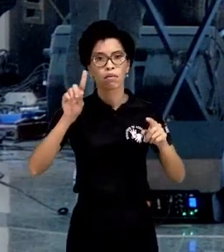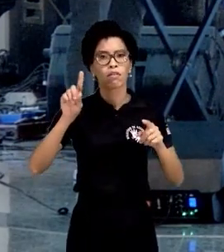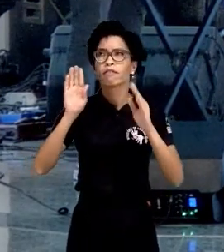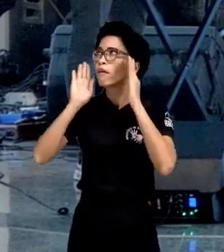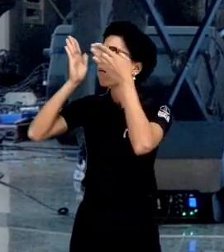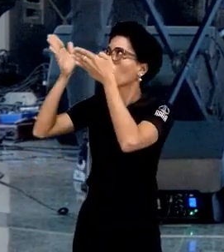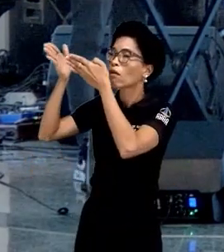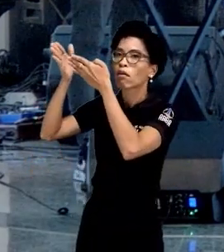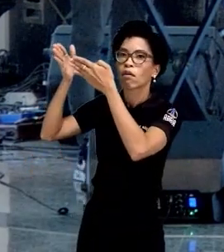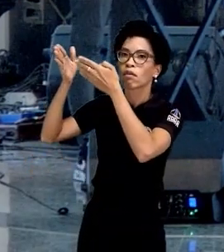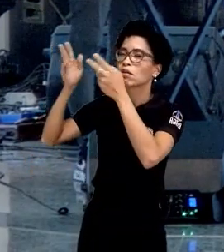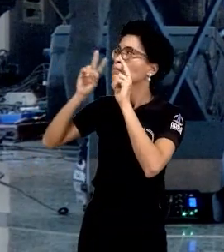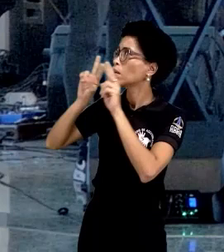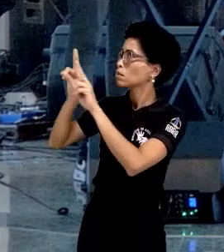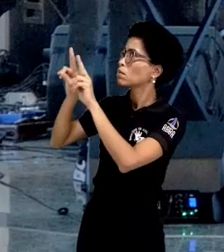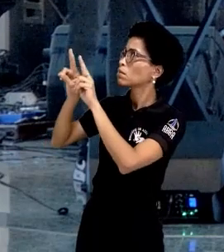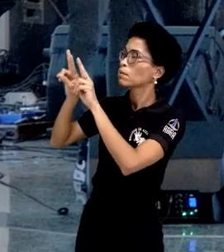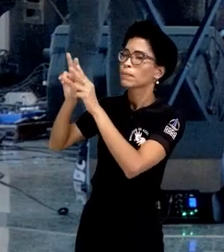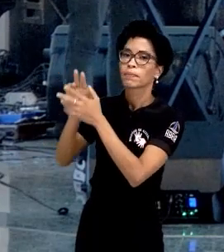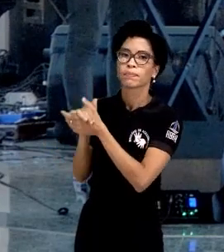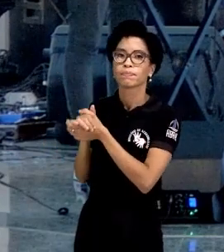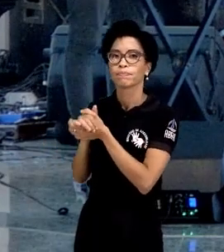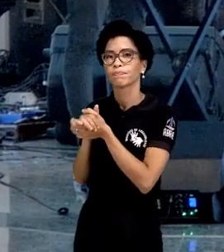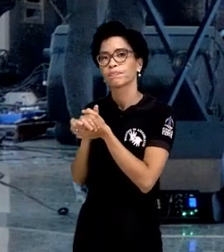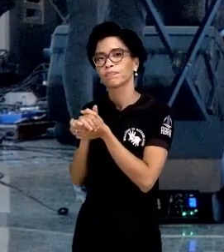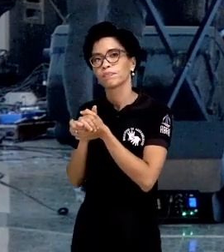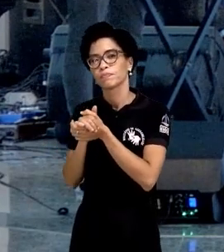Pense o que precisa mudar.